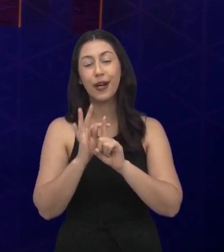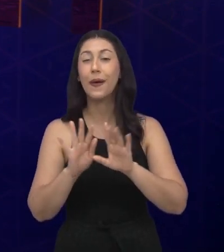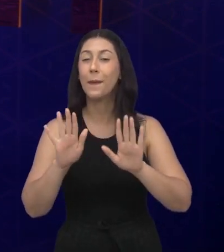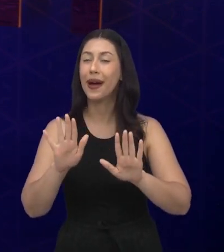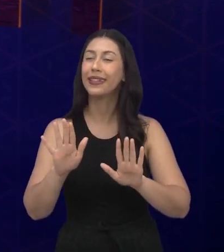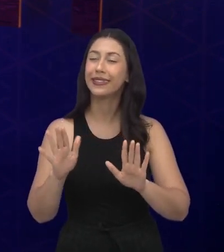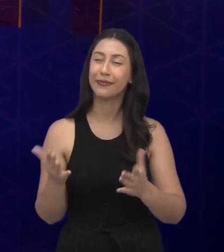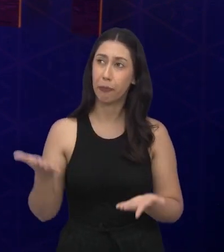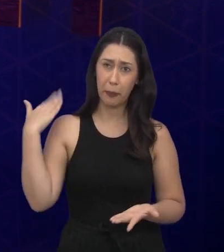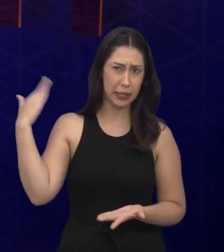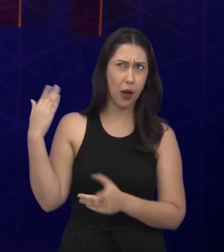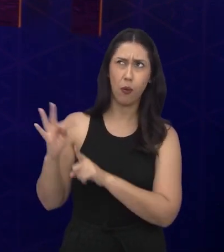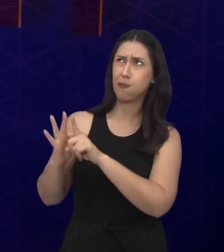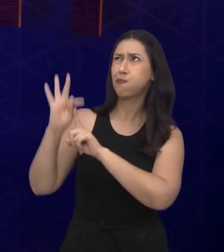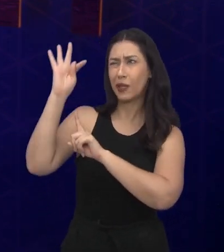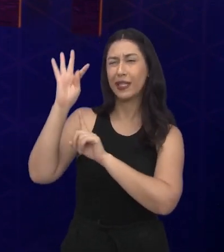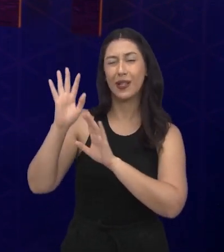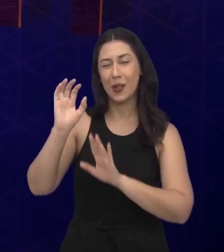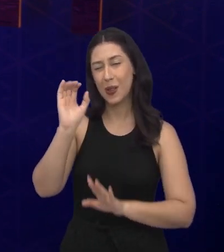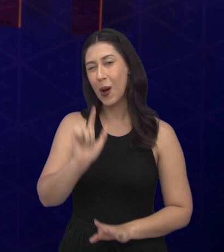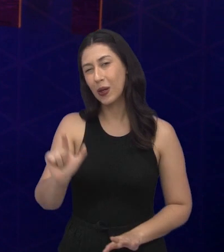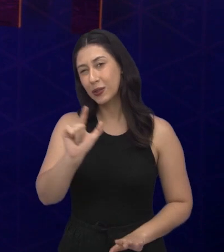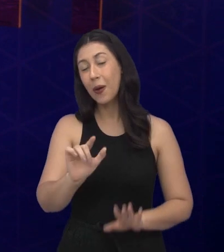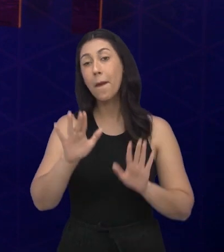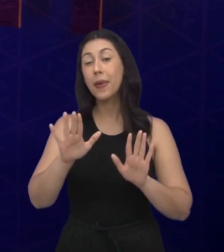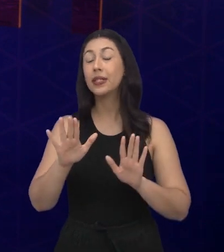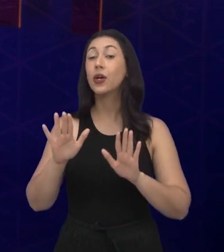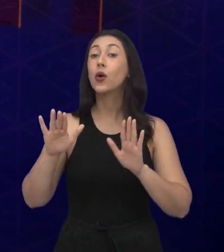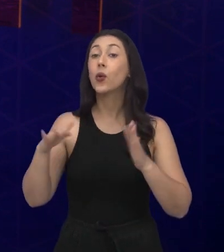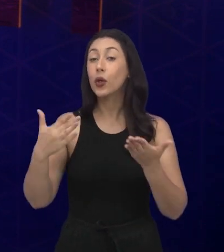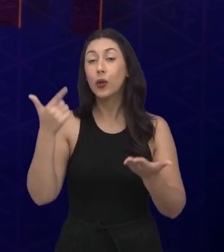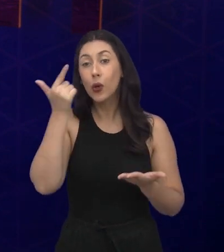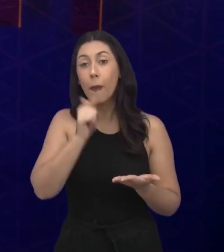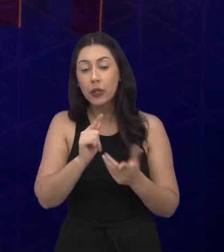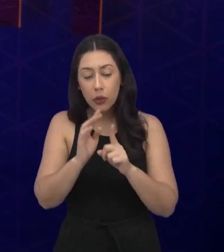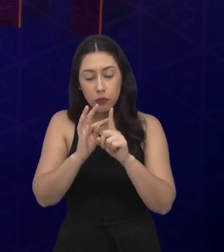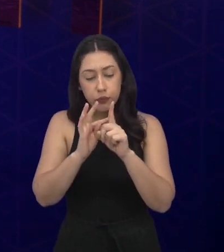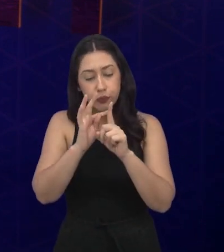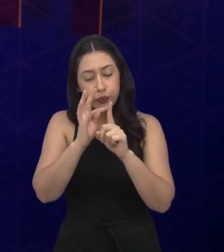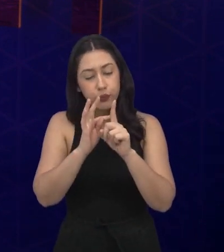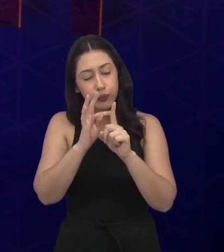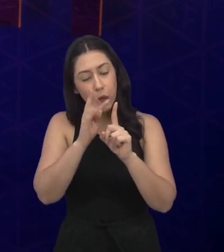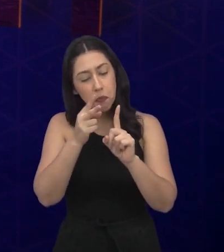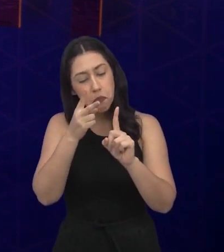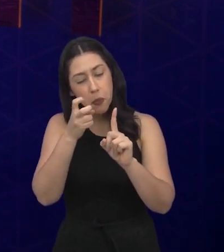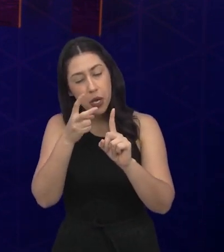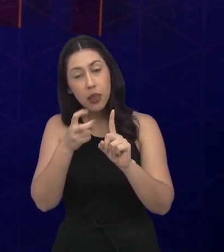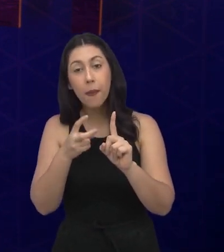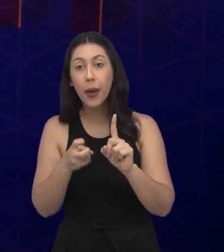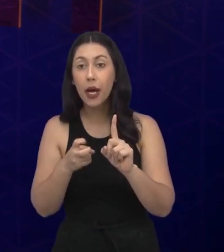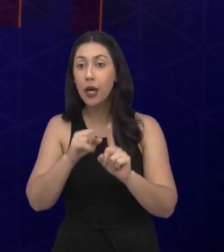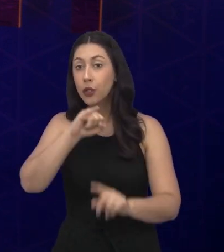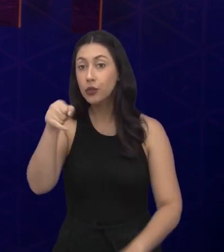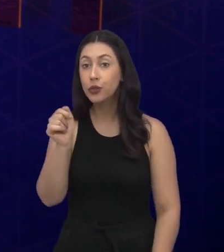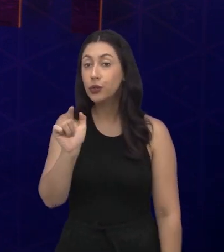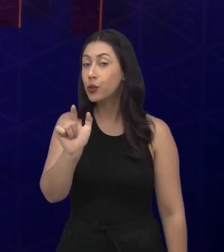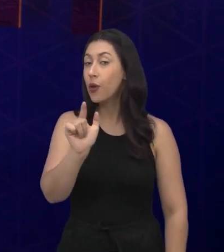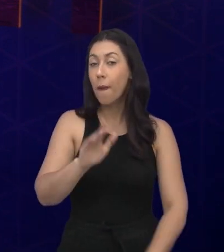quente. Mas desde que a gente mede a temperatura do planeta, né, foi o mês mais quente. Então, assim,